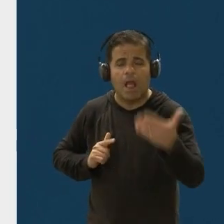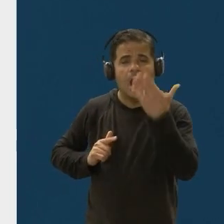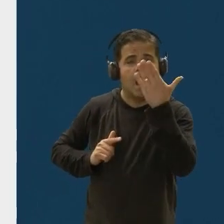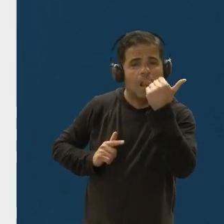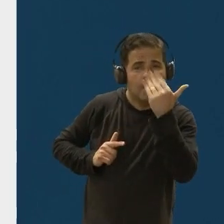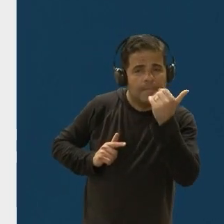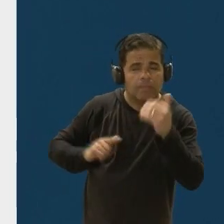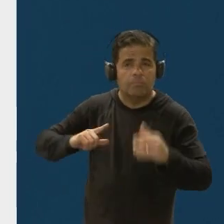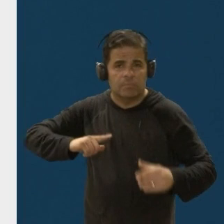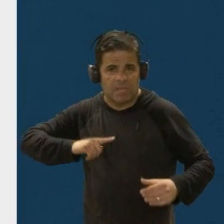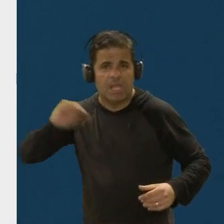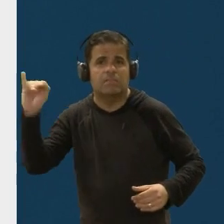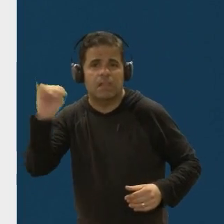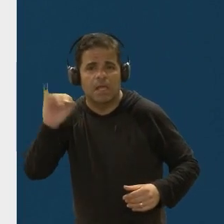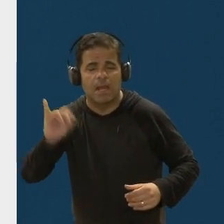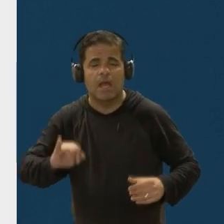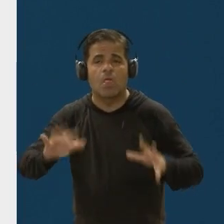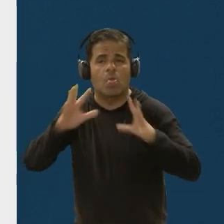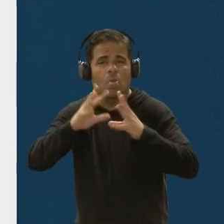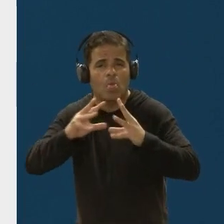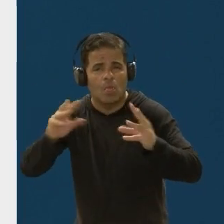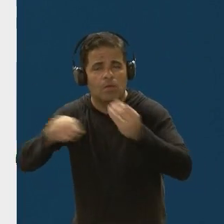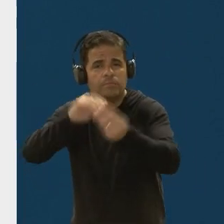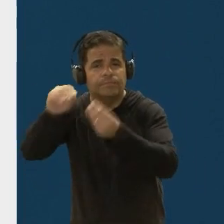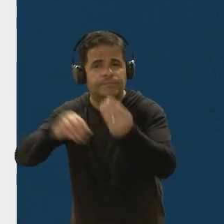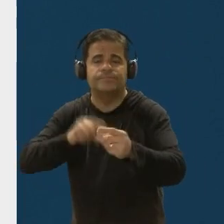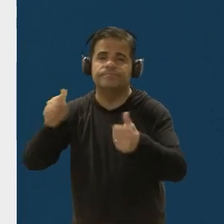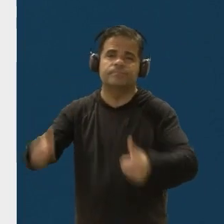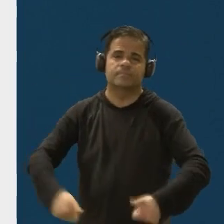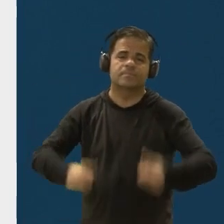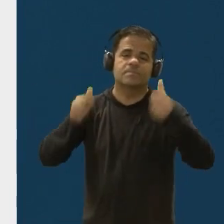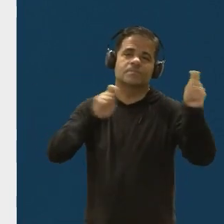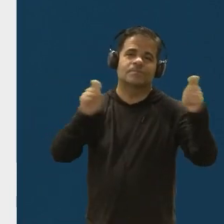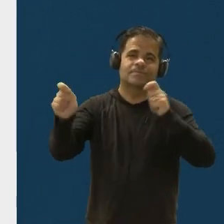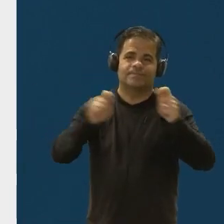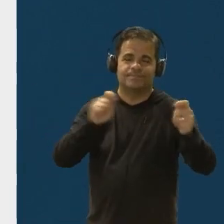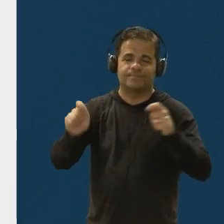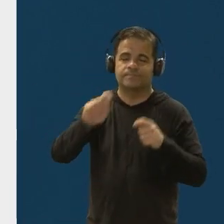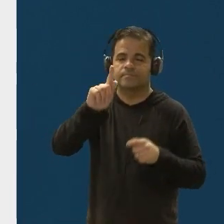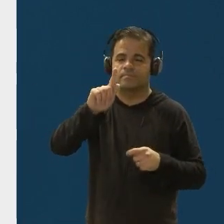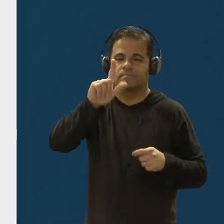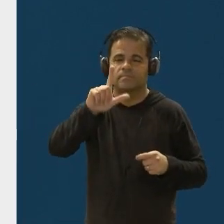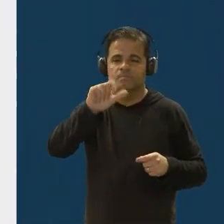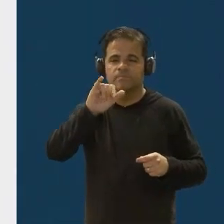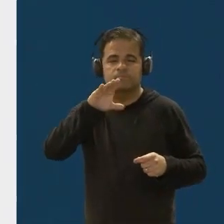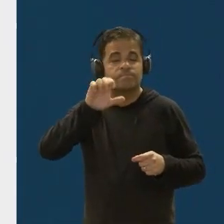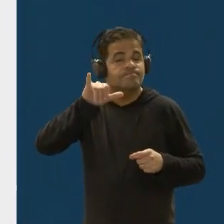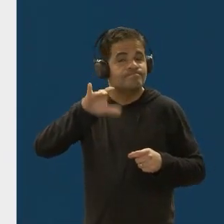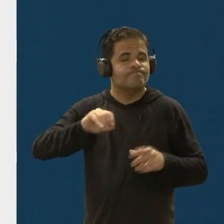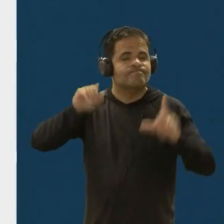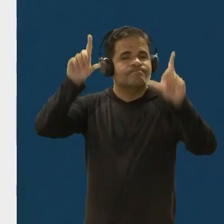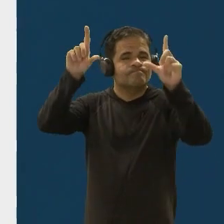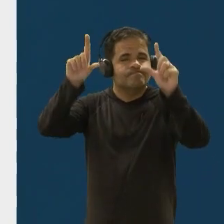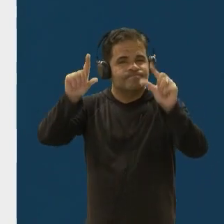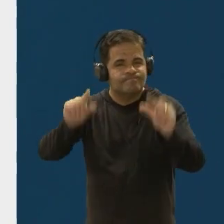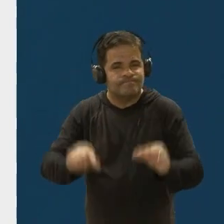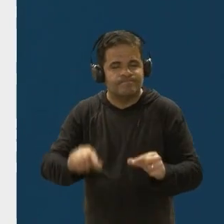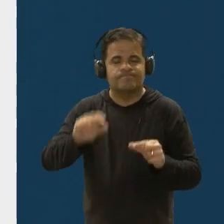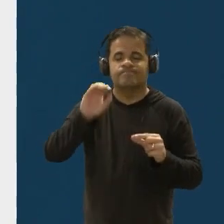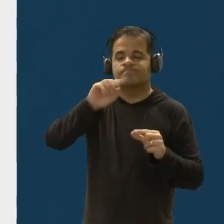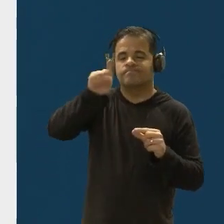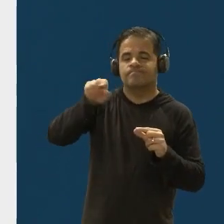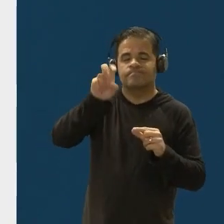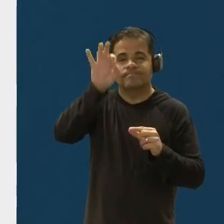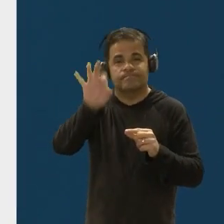alimentos integrais que têm fibras solúveis e insolúveis, melhor é o controle glicêmico. E mais uma vez, uma redução de 0,5 ponto percentual